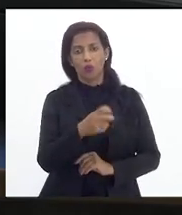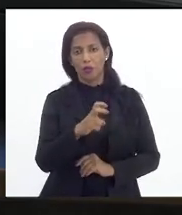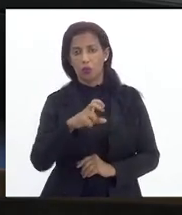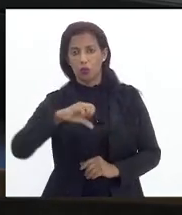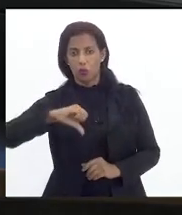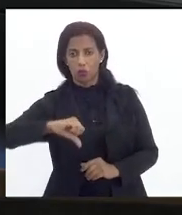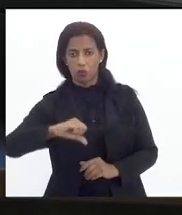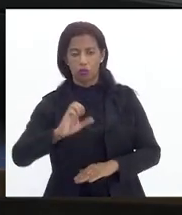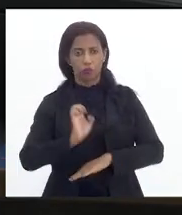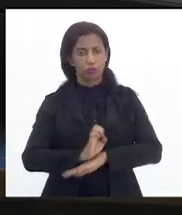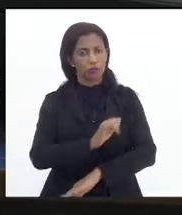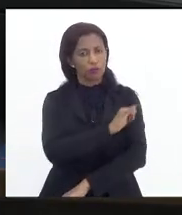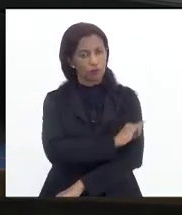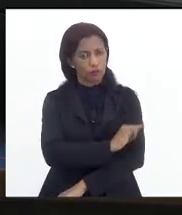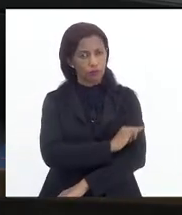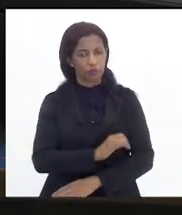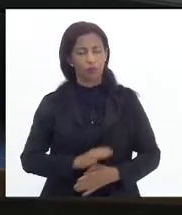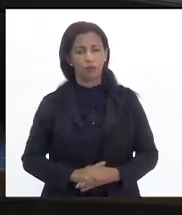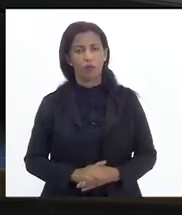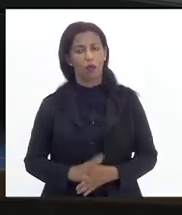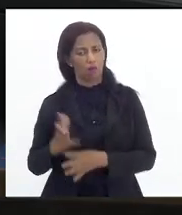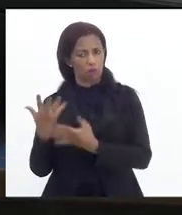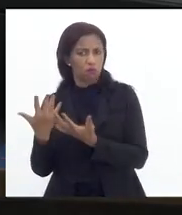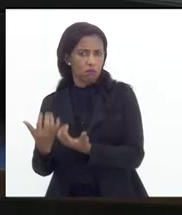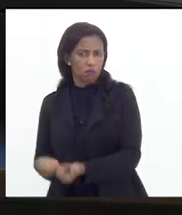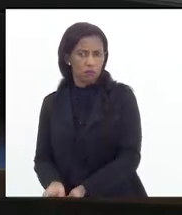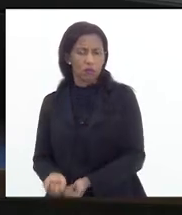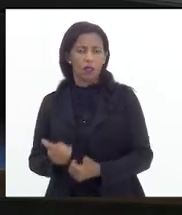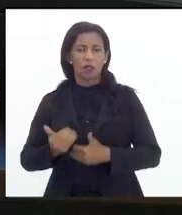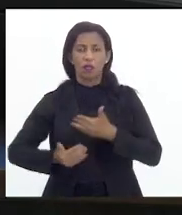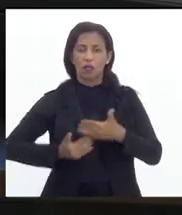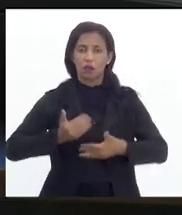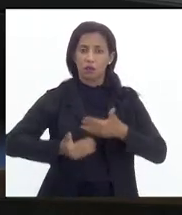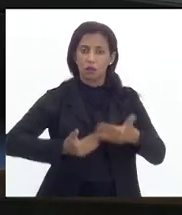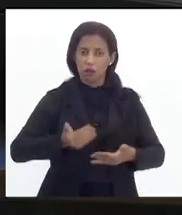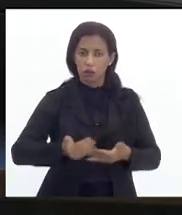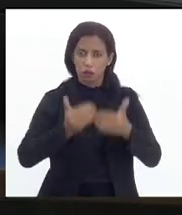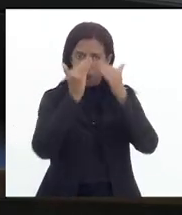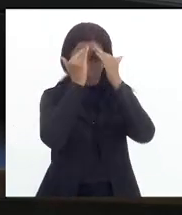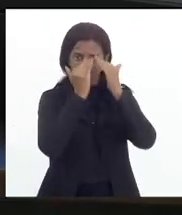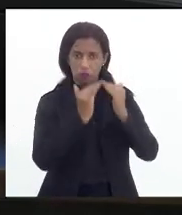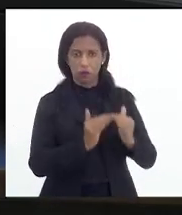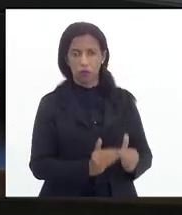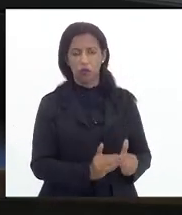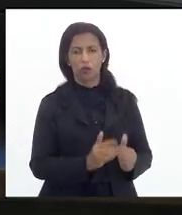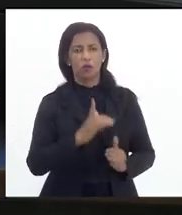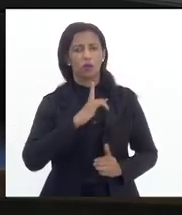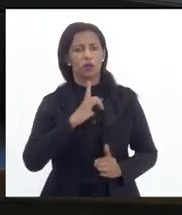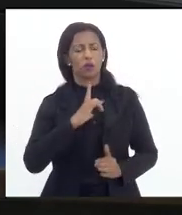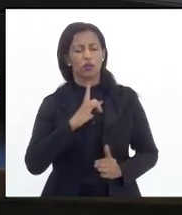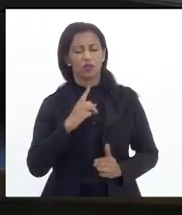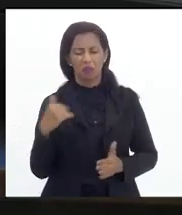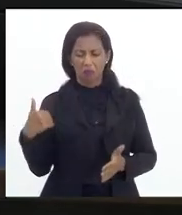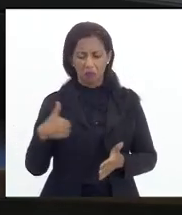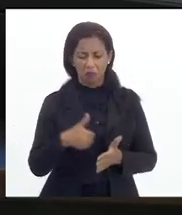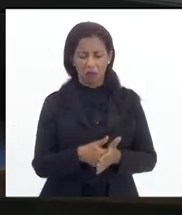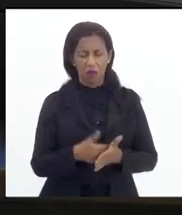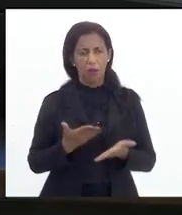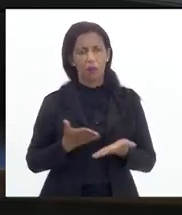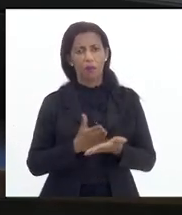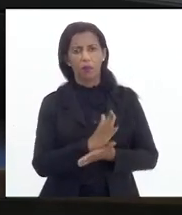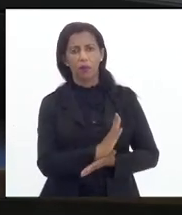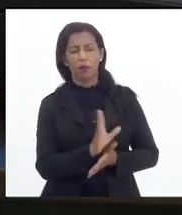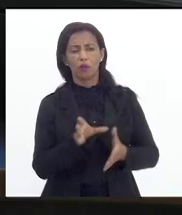no estado do Rio de Janeiro aderir eu e na sequência cumpriu nós obtivemos recentemente